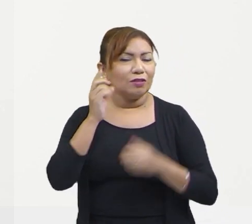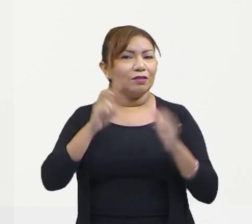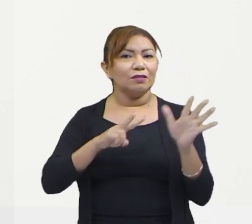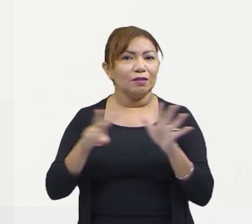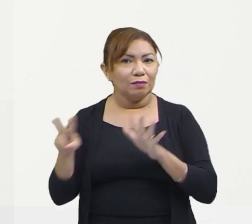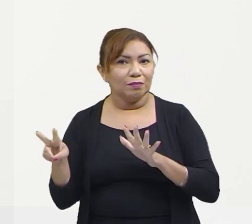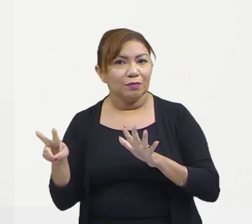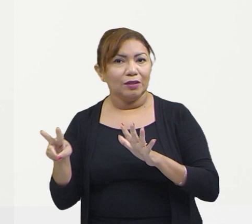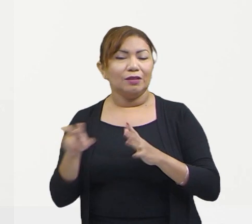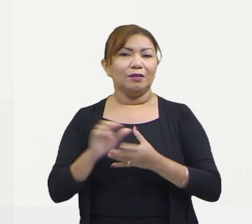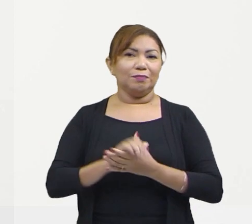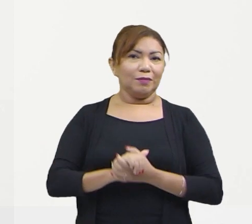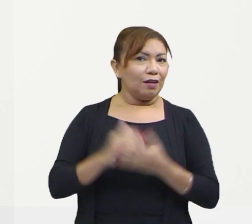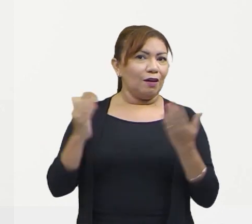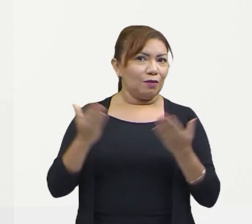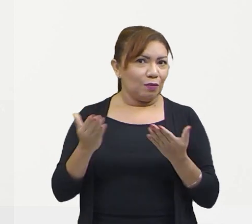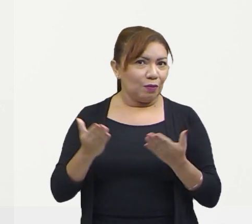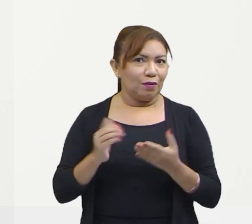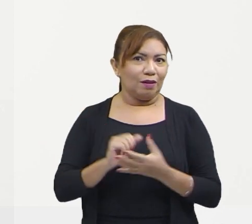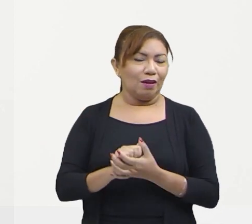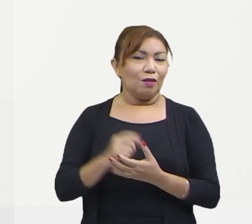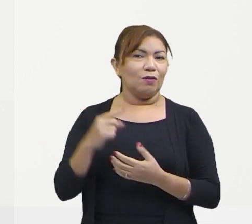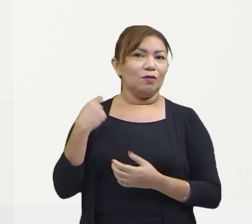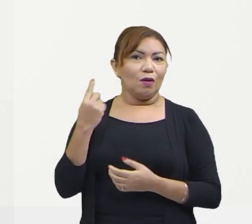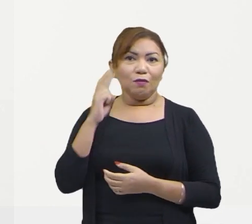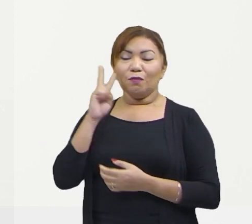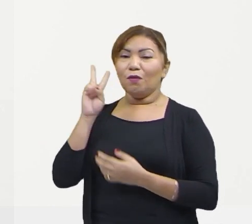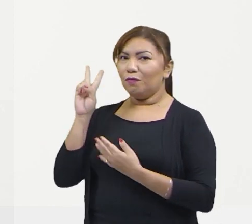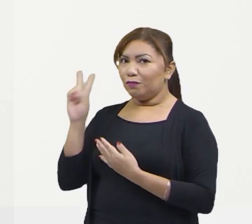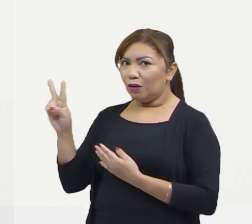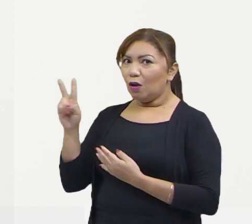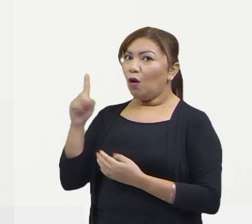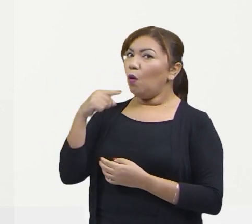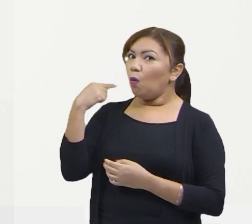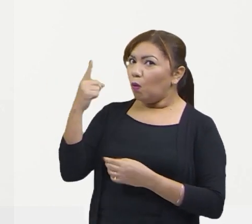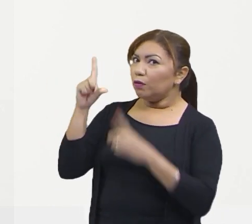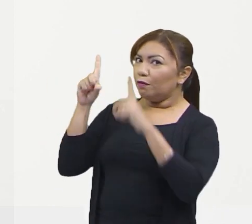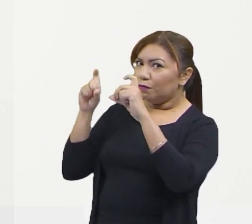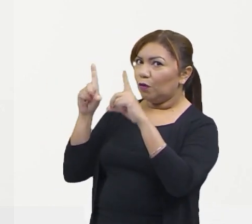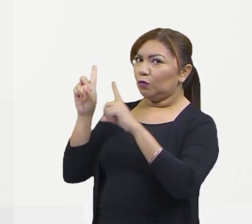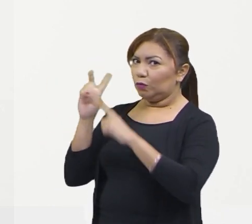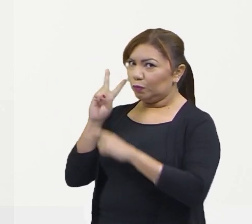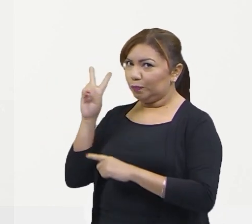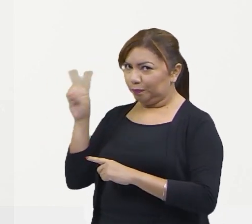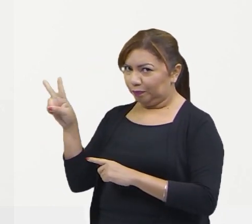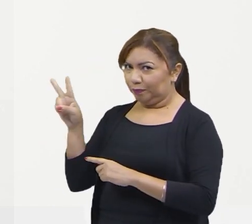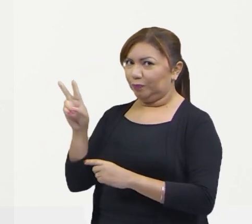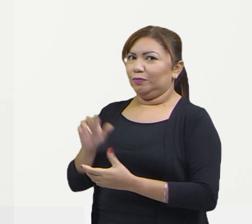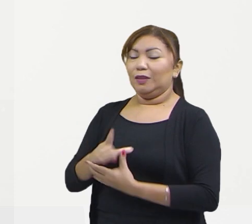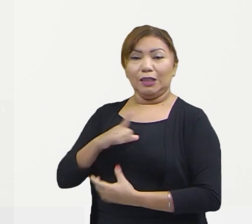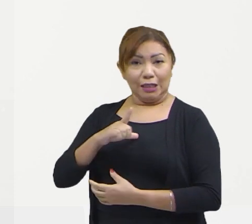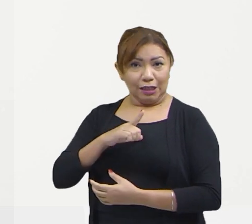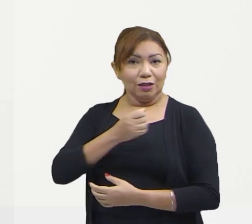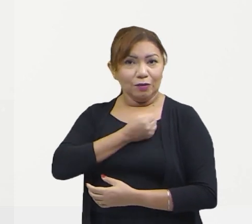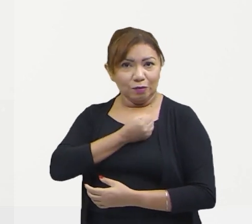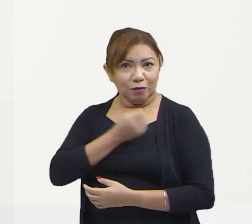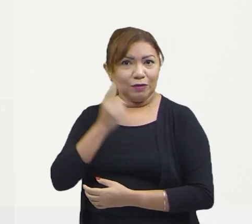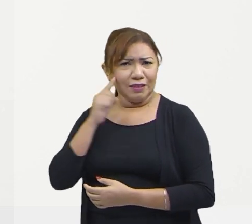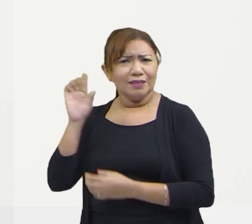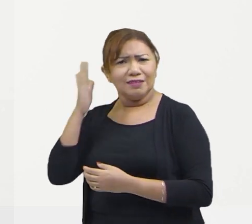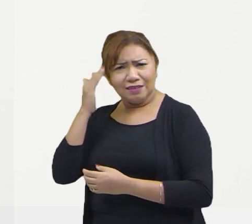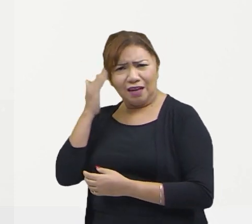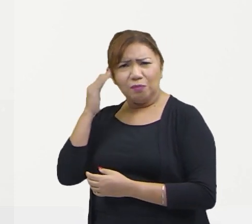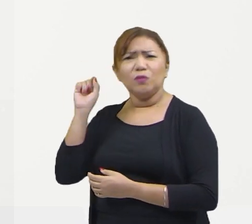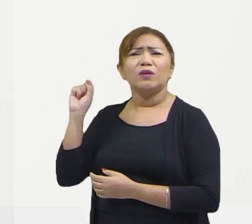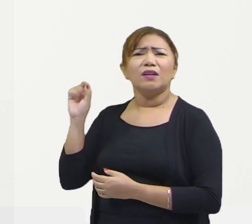semana. E agora nós iremos ver uma outra imagem que também tem os números. Vocês sabem o que é